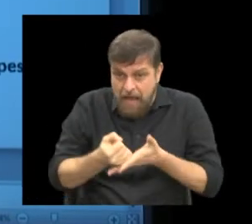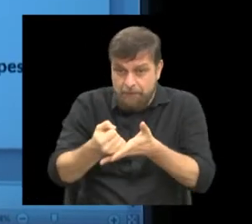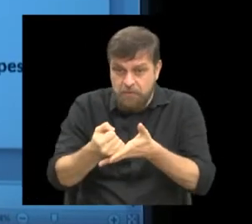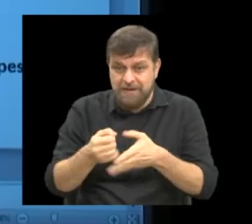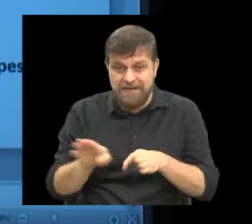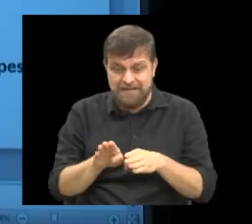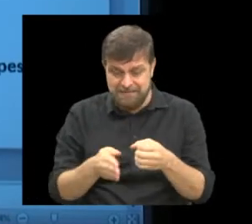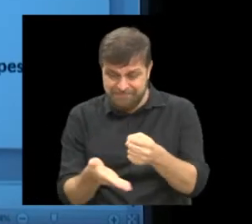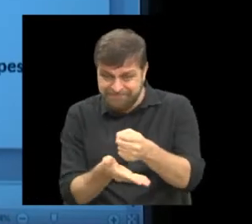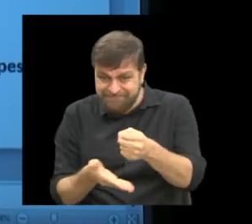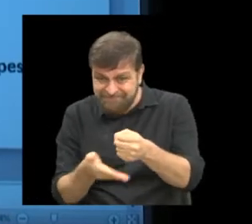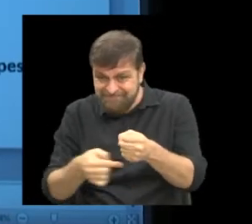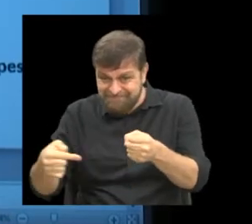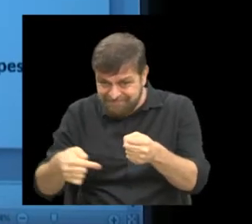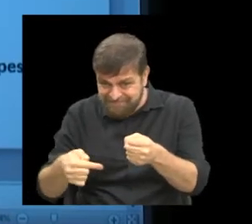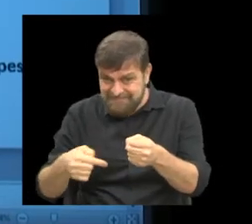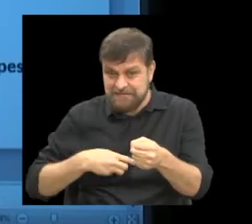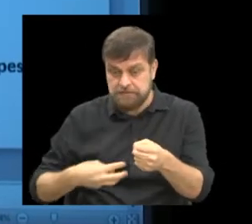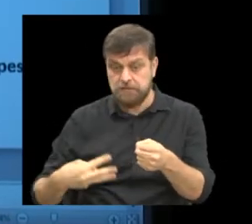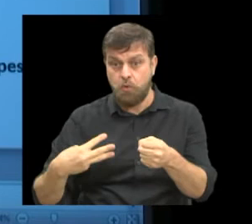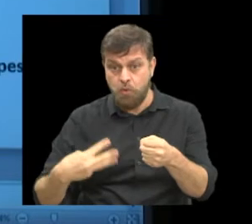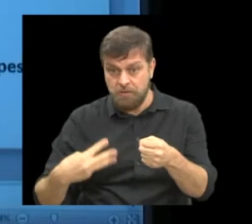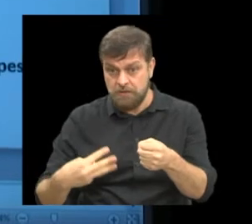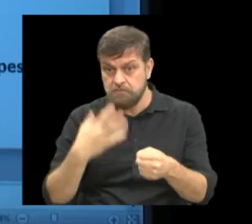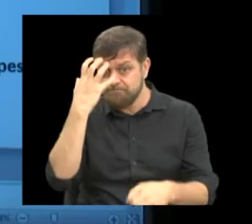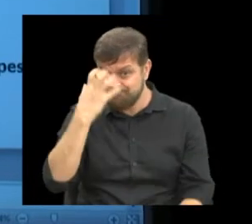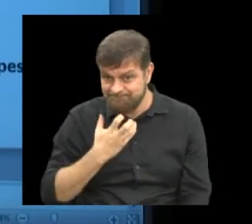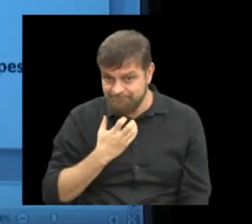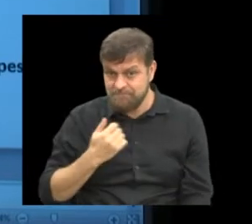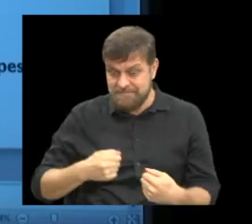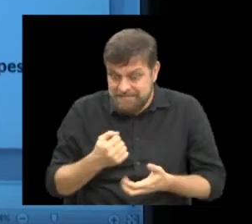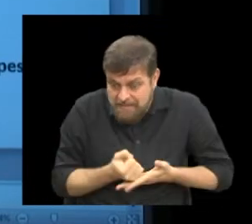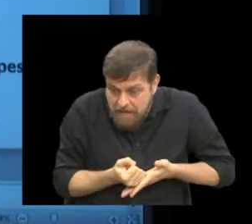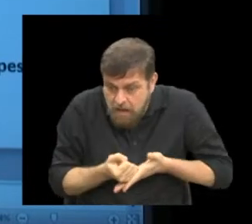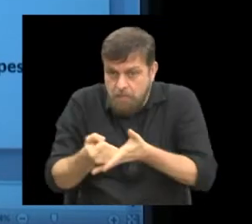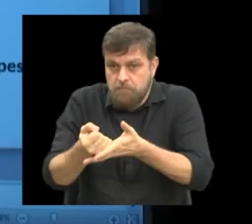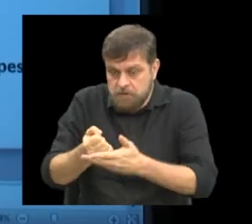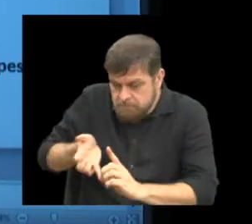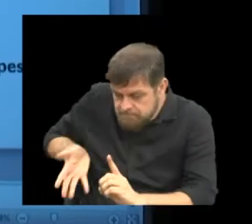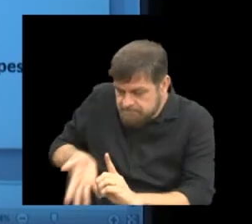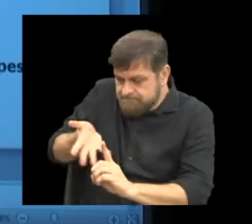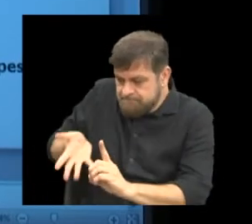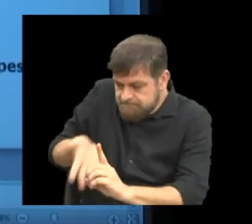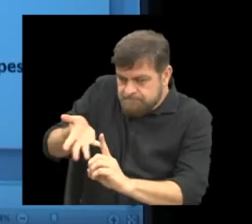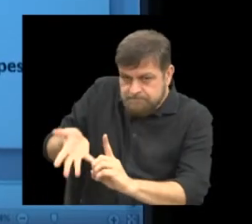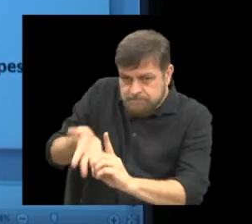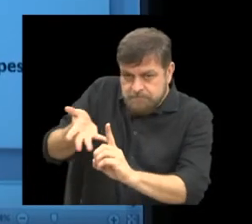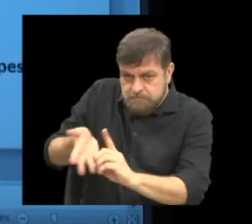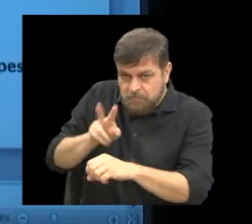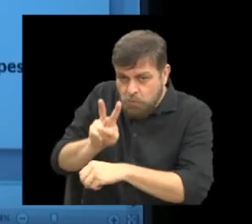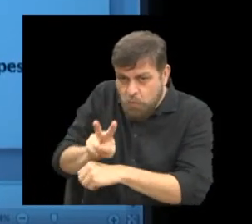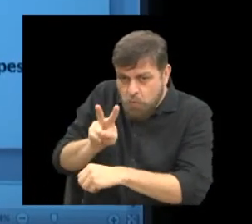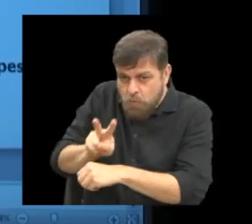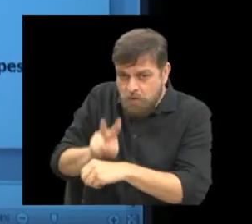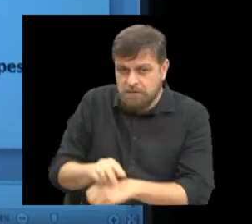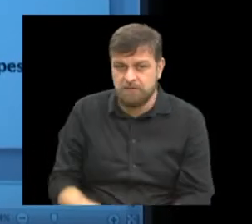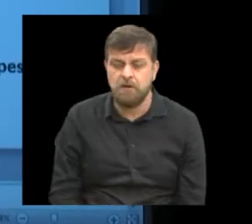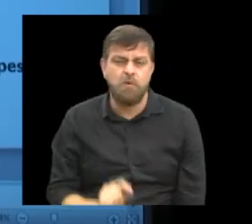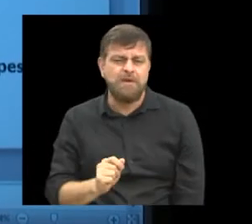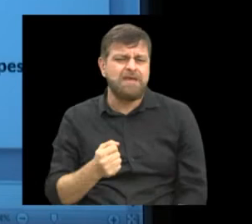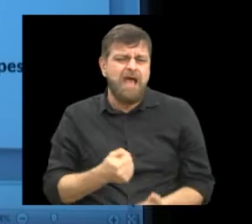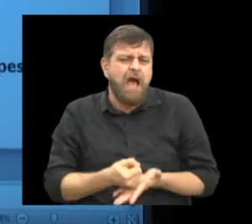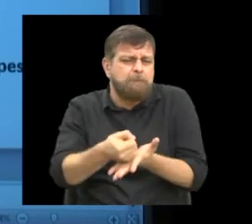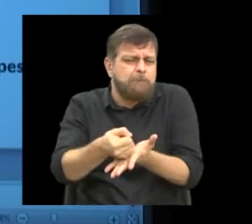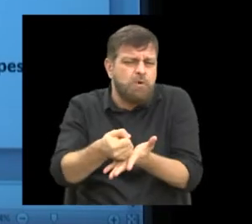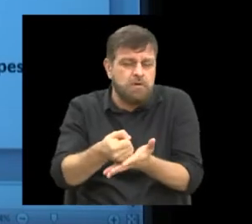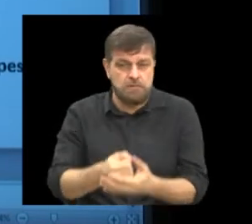e o baixo funcionamento, que é o grau 3, com muito apoio. Bom, o que a gente chama de apoio?